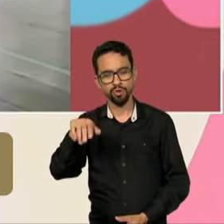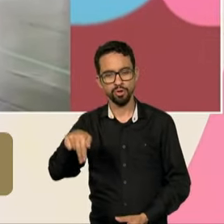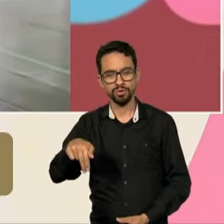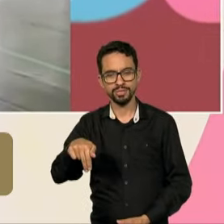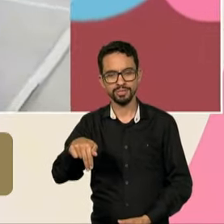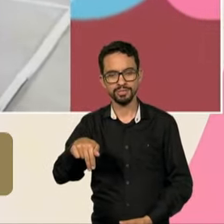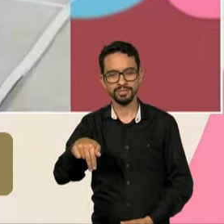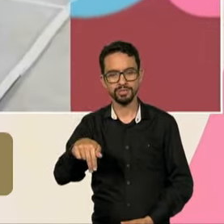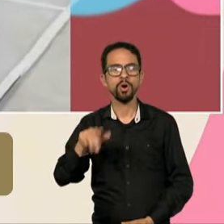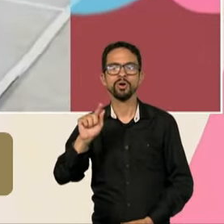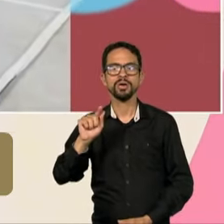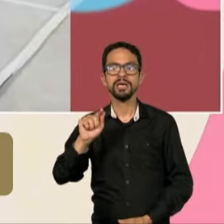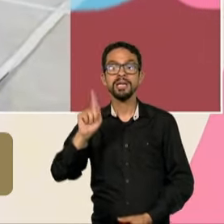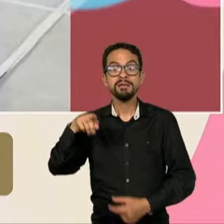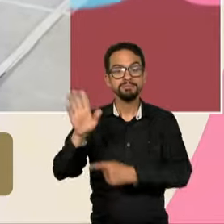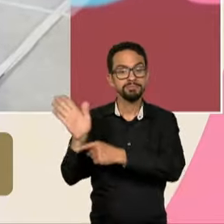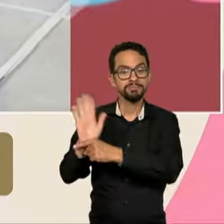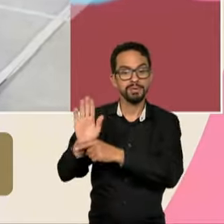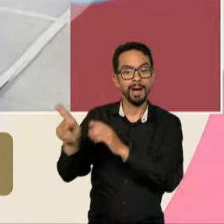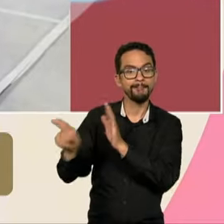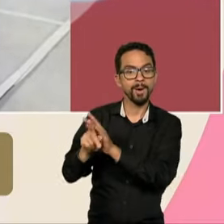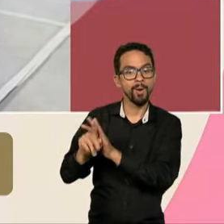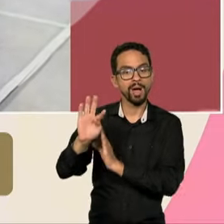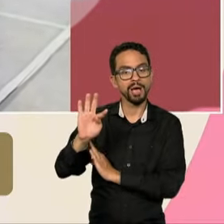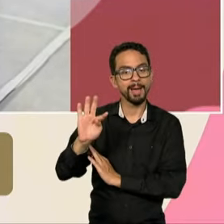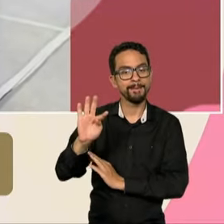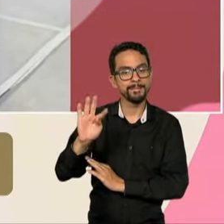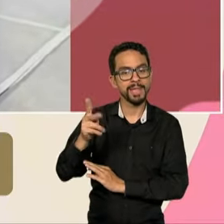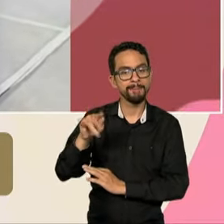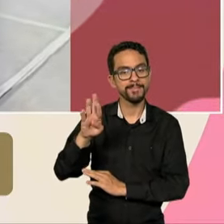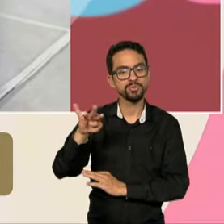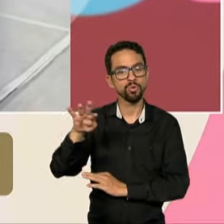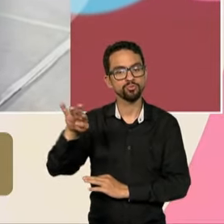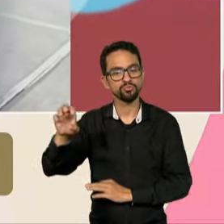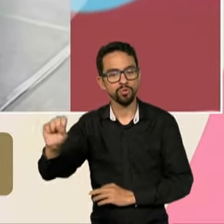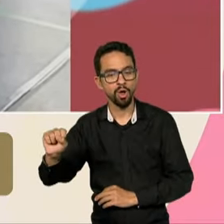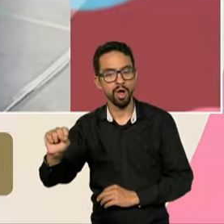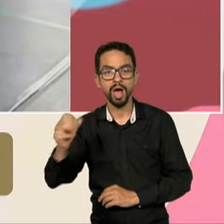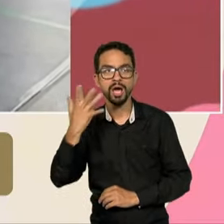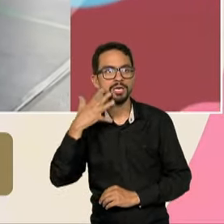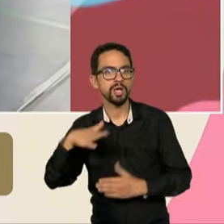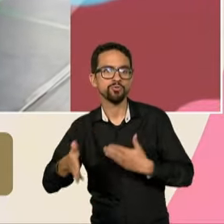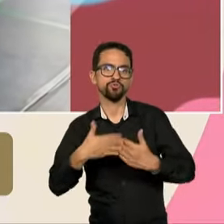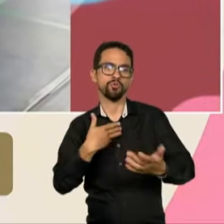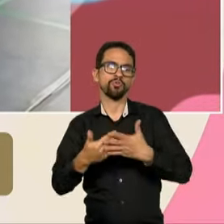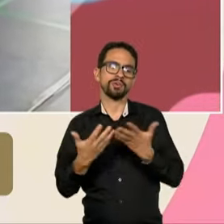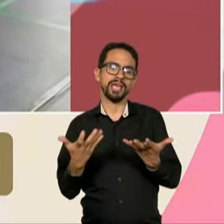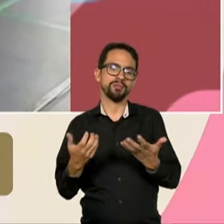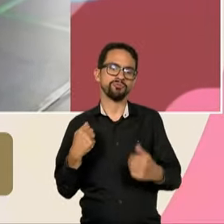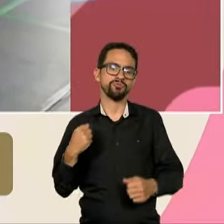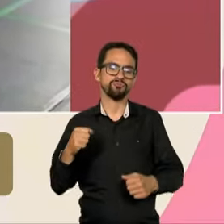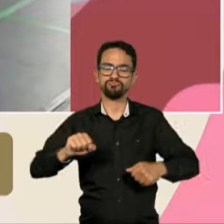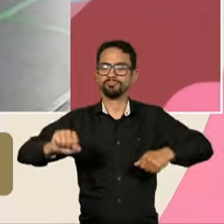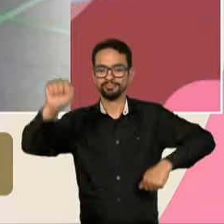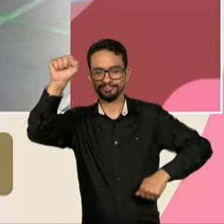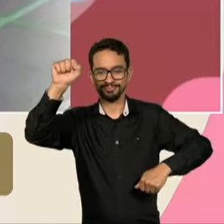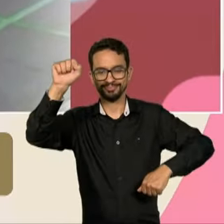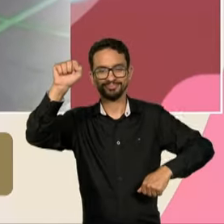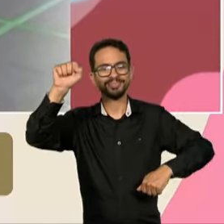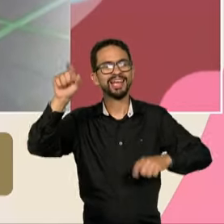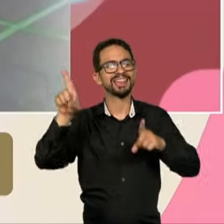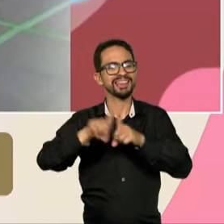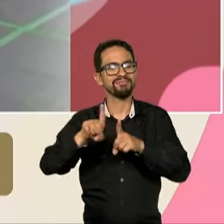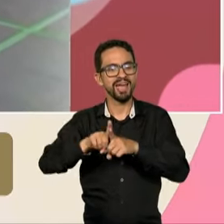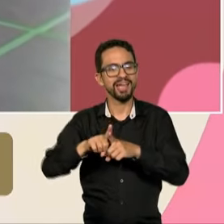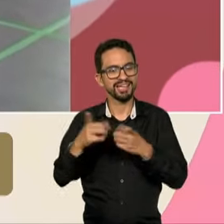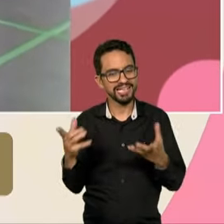desenho animado, foi um filme dos Beatles. Eu falei, Claro que qualquer criança eu queria ser também o super-homem, claro, e também jogar na seleção